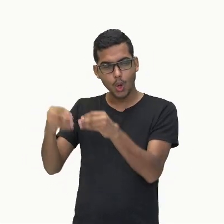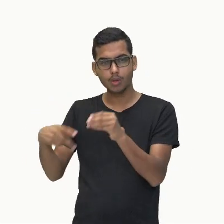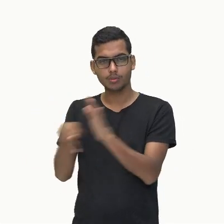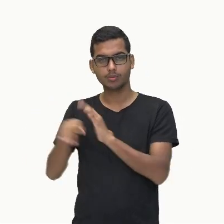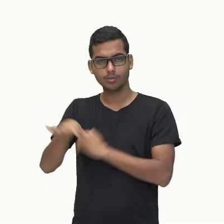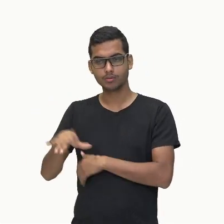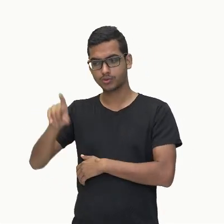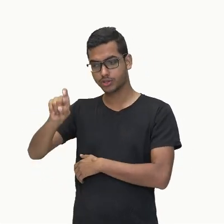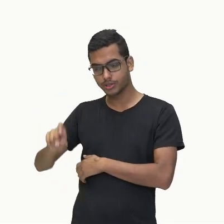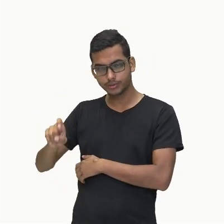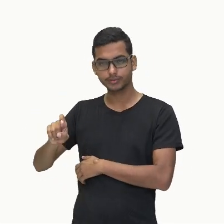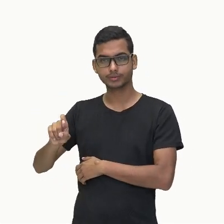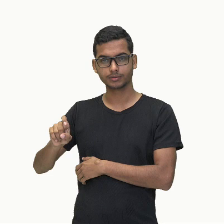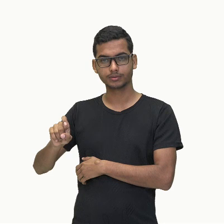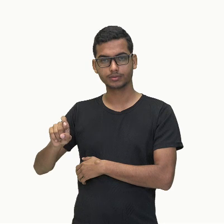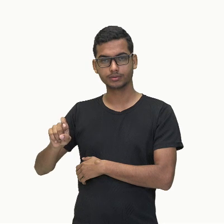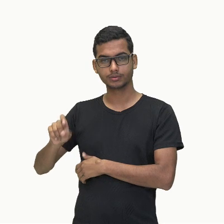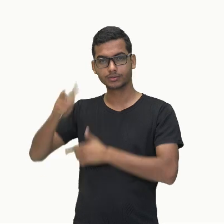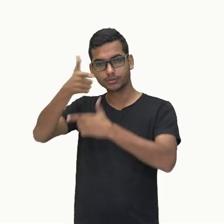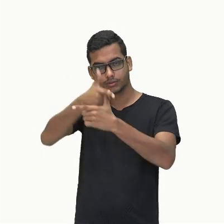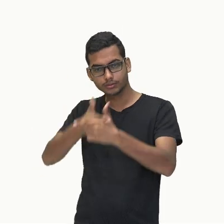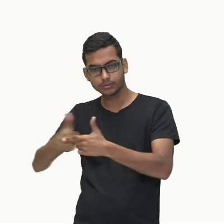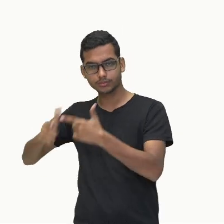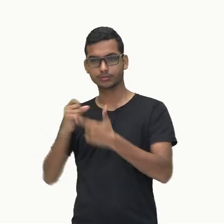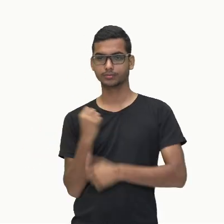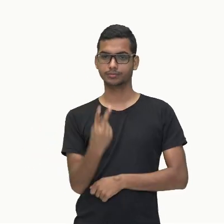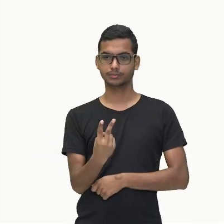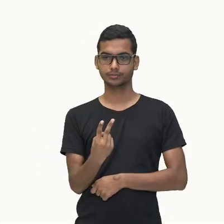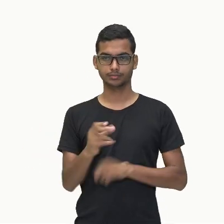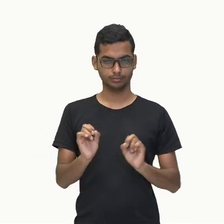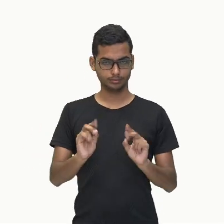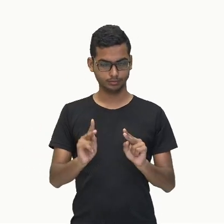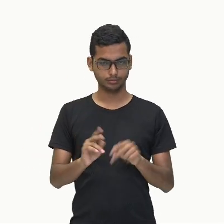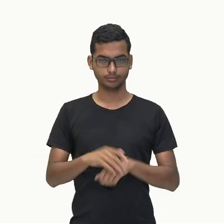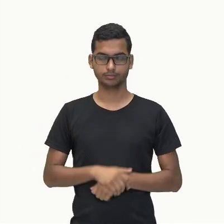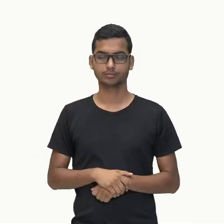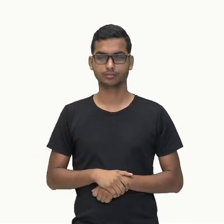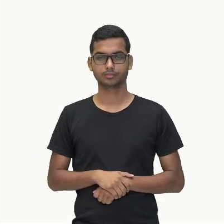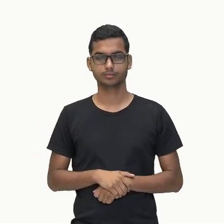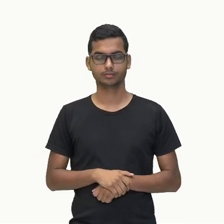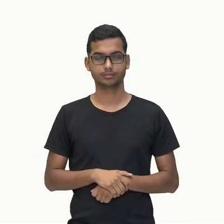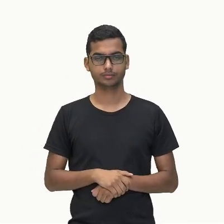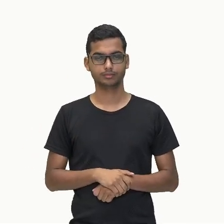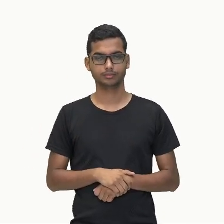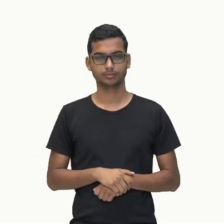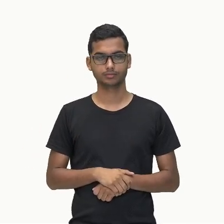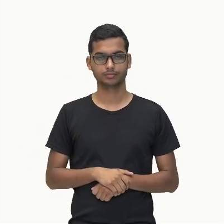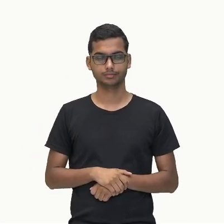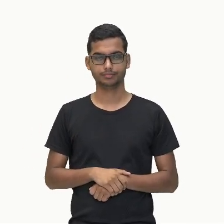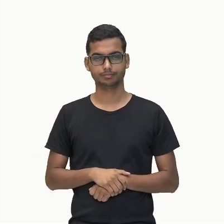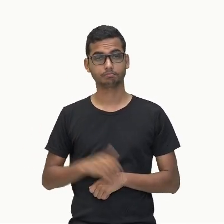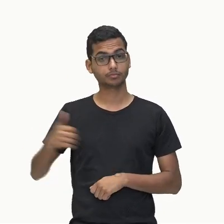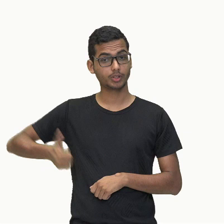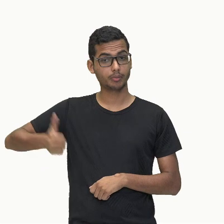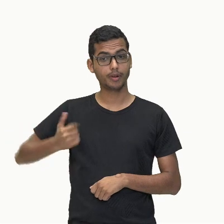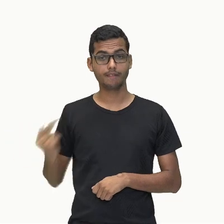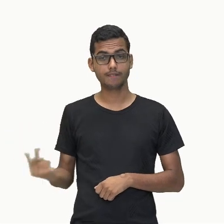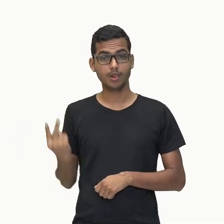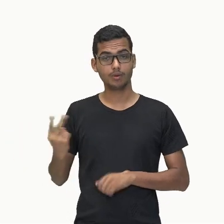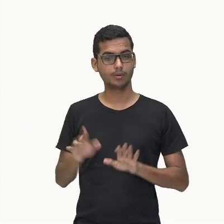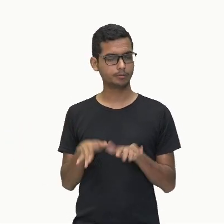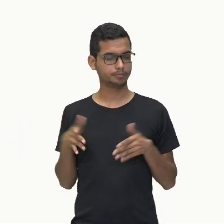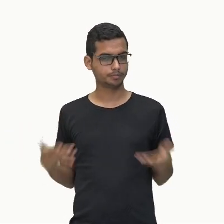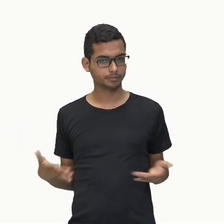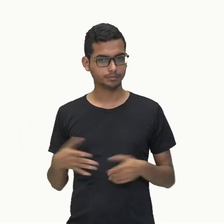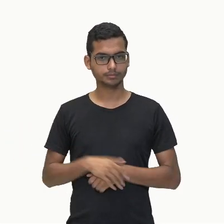2, ó, já que a lei pede aqui para fazer x sobre 2. Então, qual é o primeiro valor de x que a gente tem?